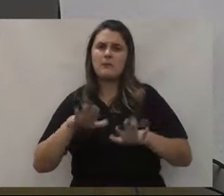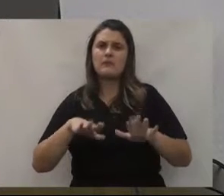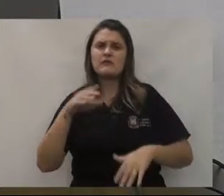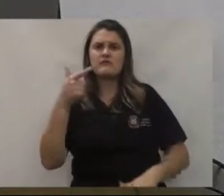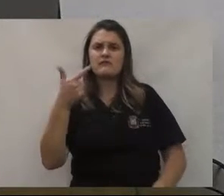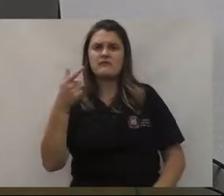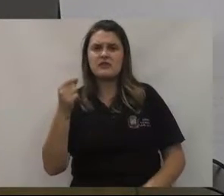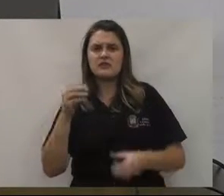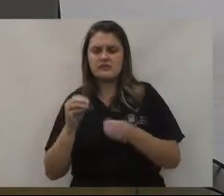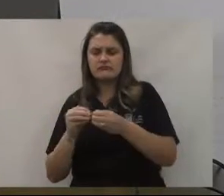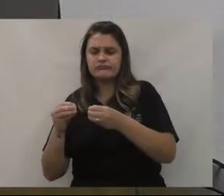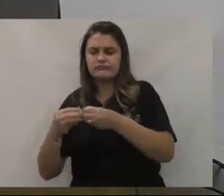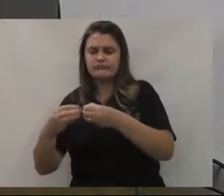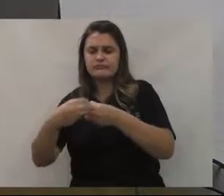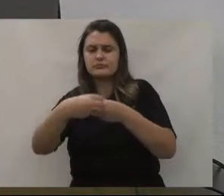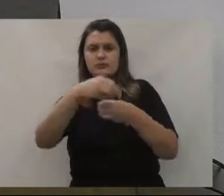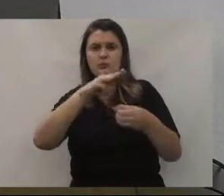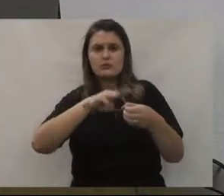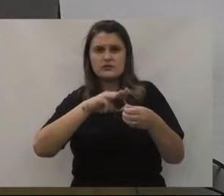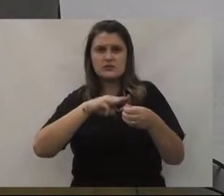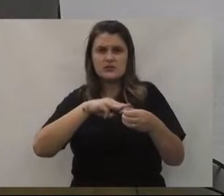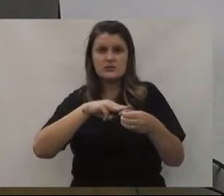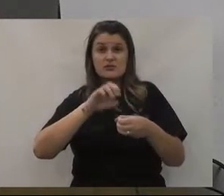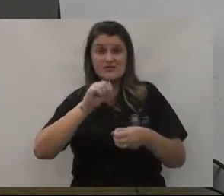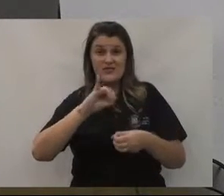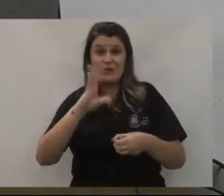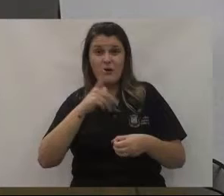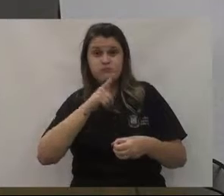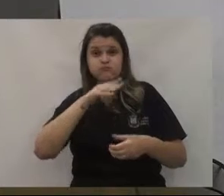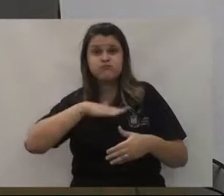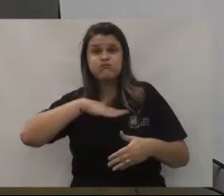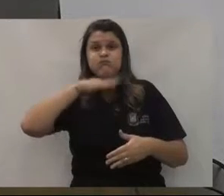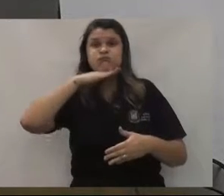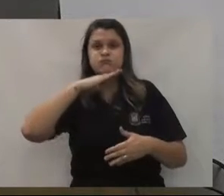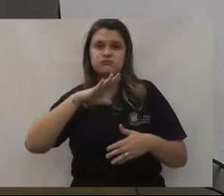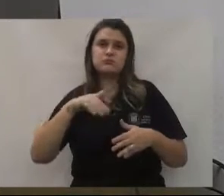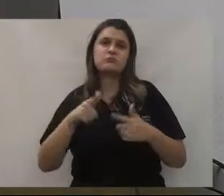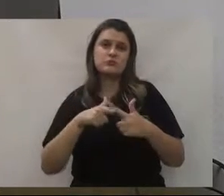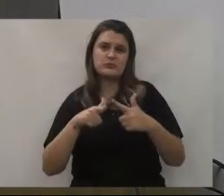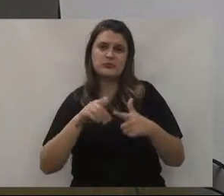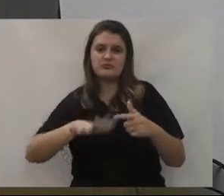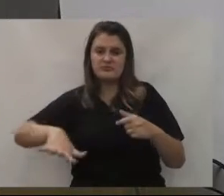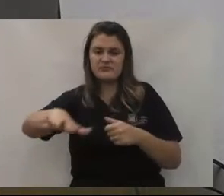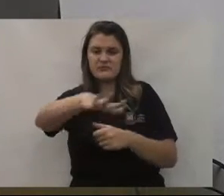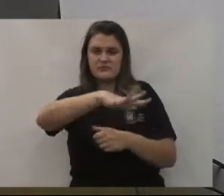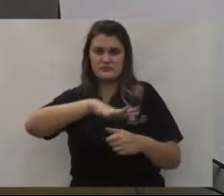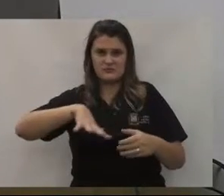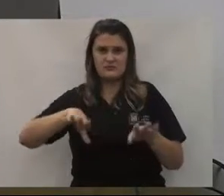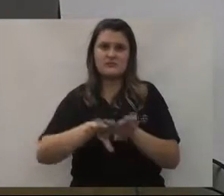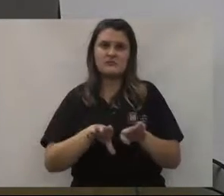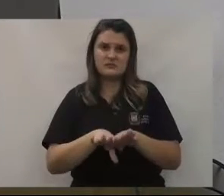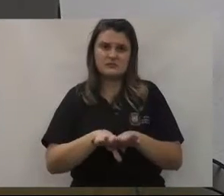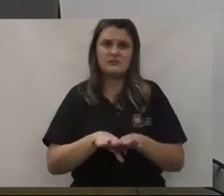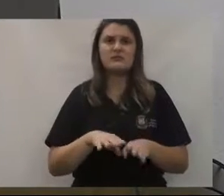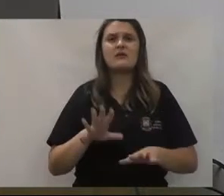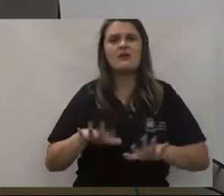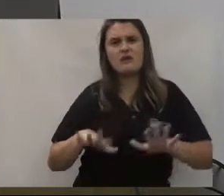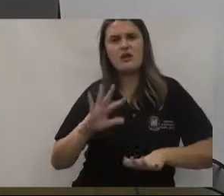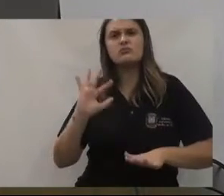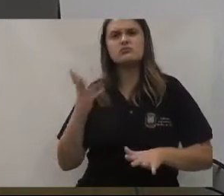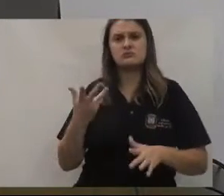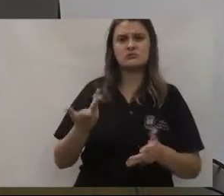20 municípios que são atingidos pelas nossas enchentes. Todos eles, uns me surpreenderam quando eu soube, mas infelizmente está acontecendo